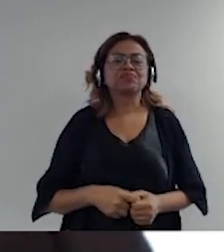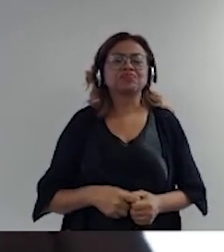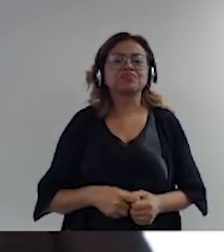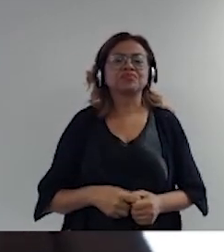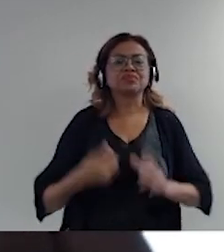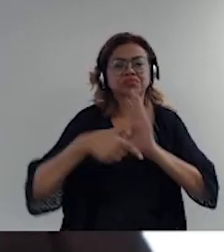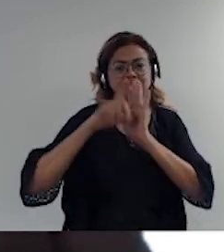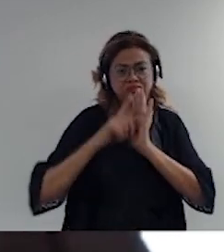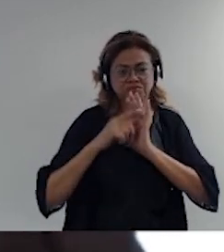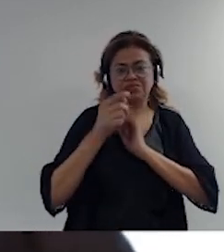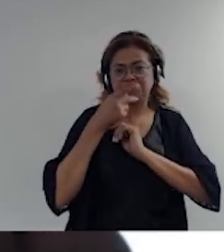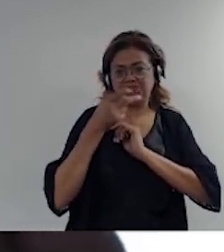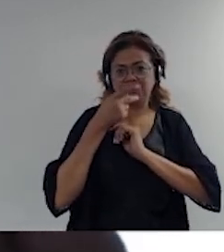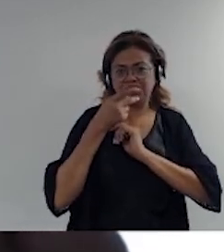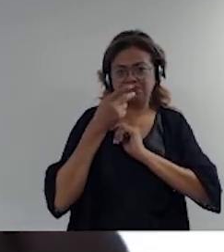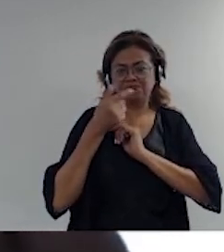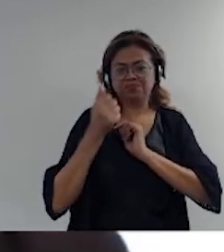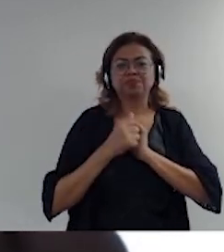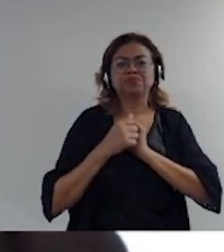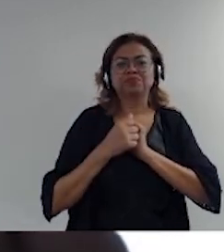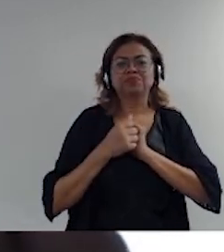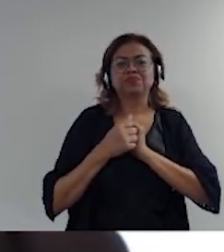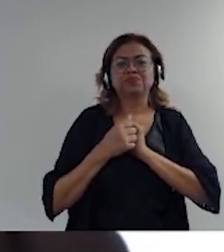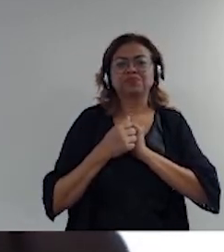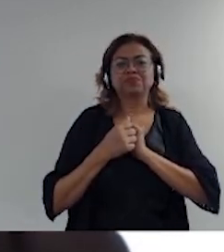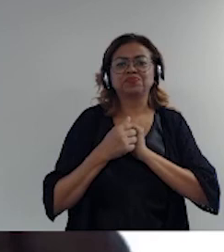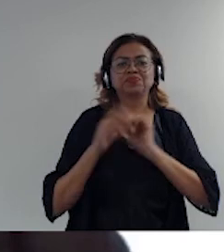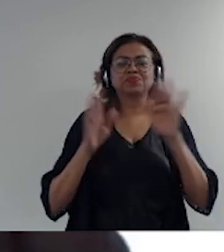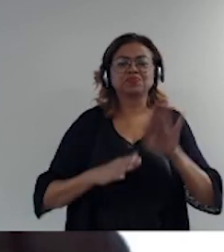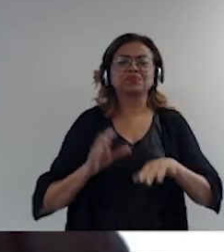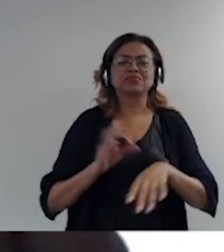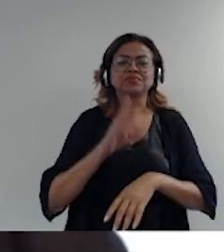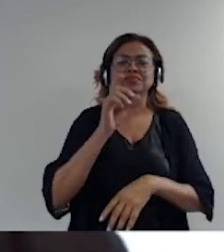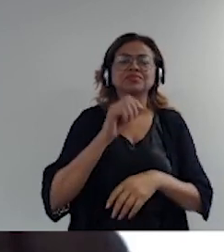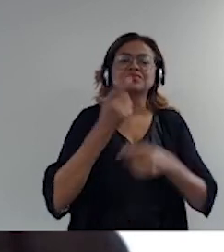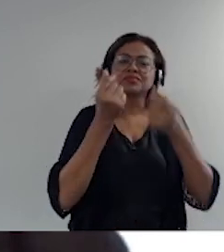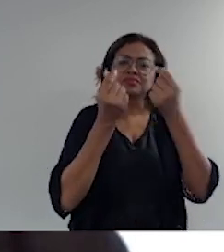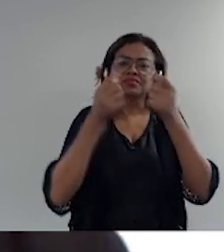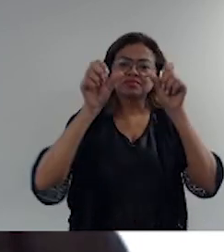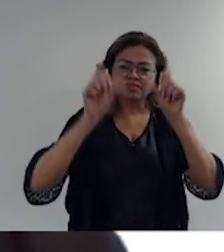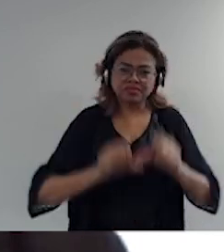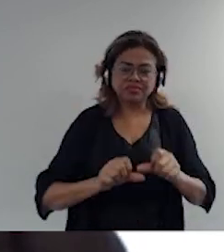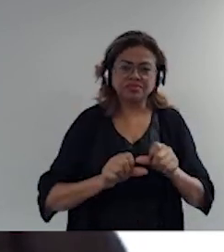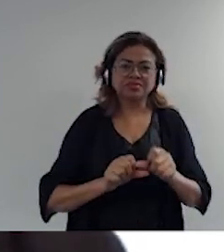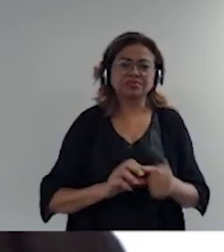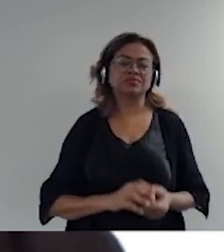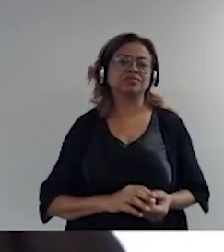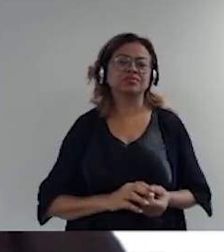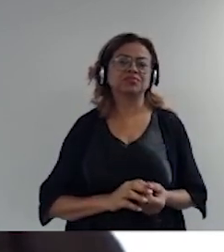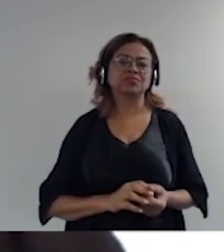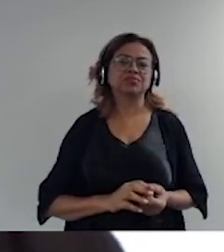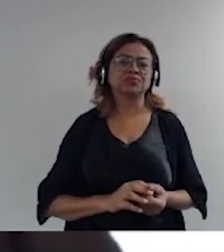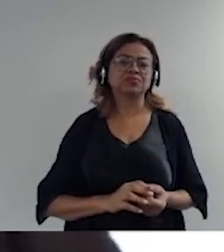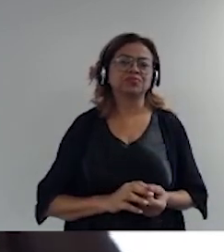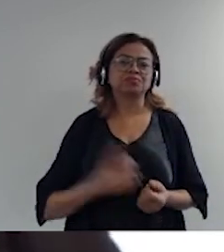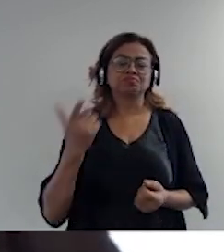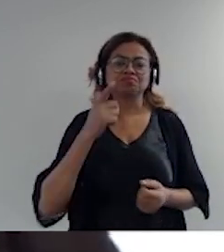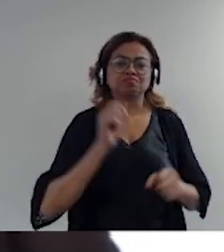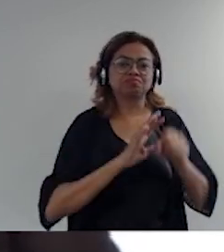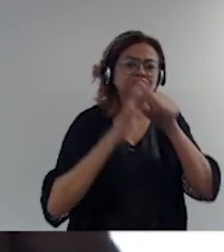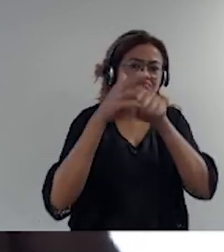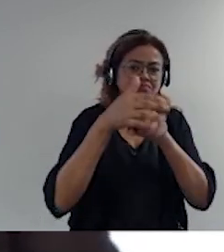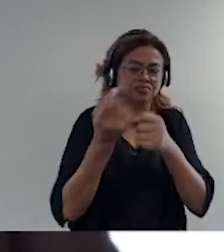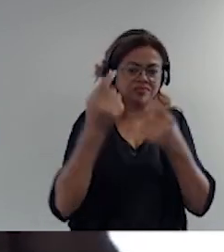Como eu havia dito, quer dizer, embora essa crise não tenha e não vá, a meu